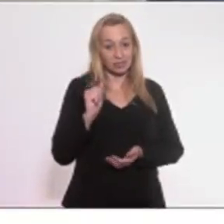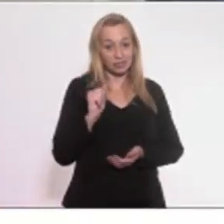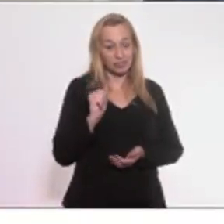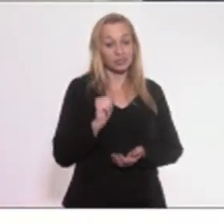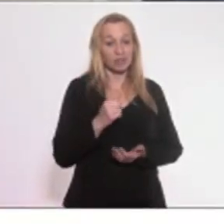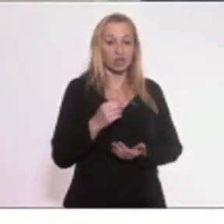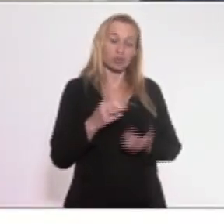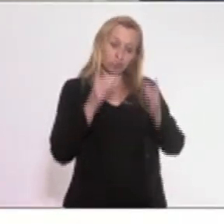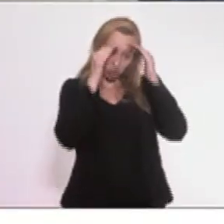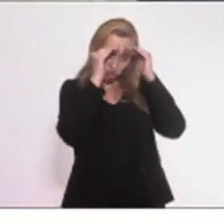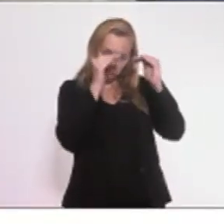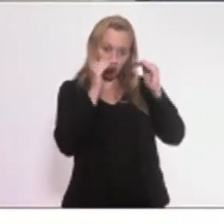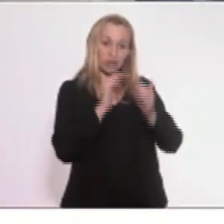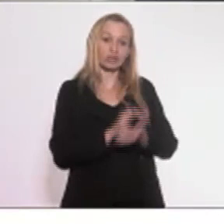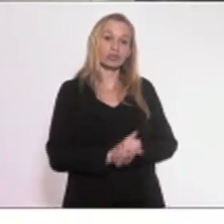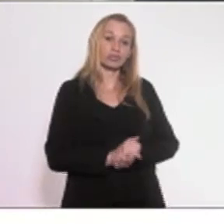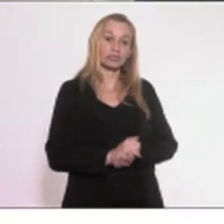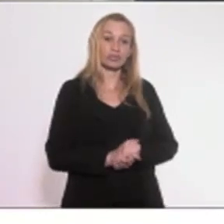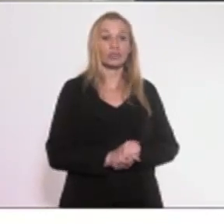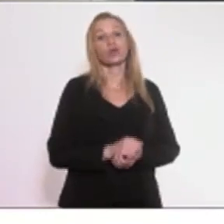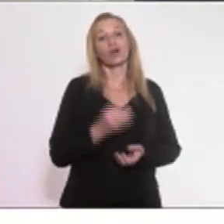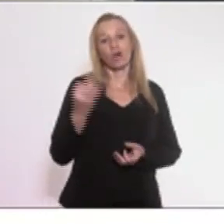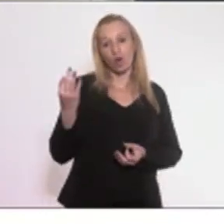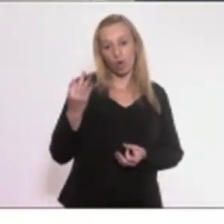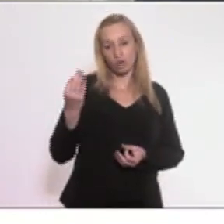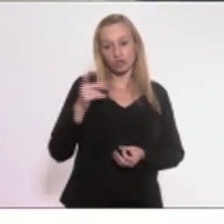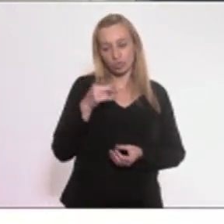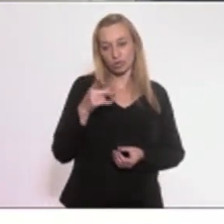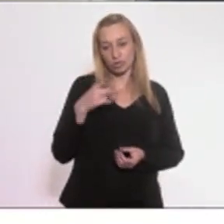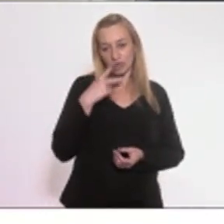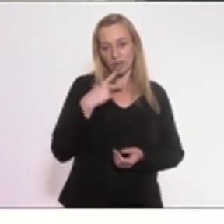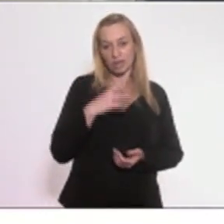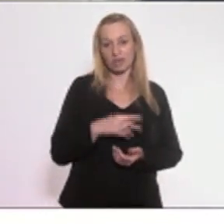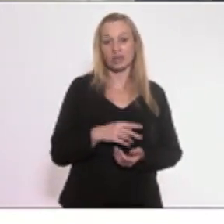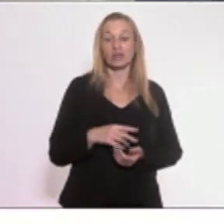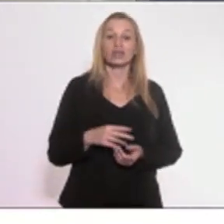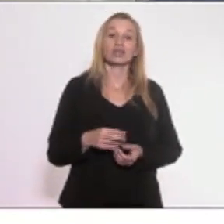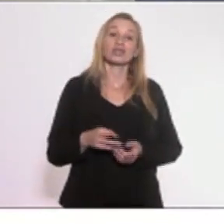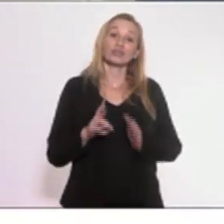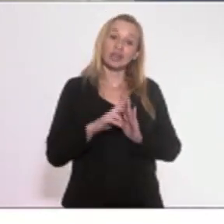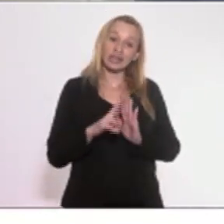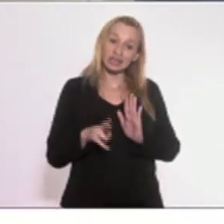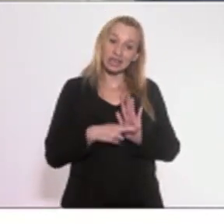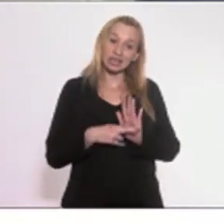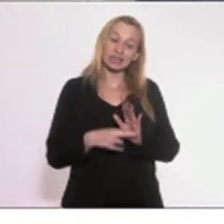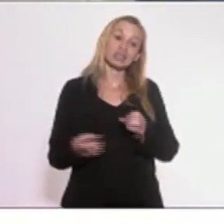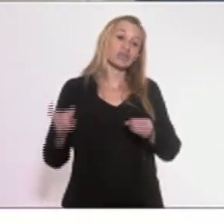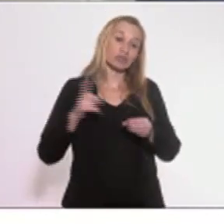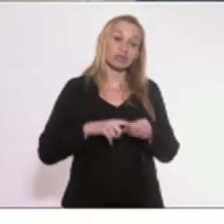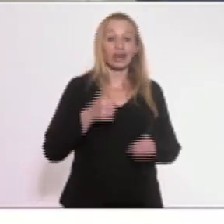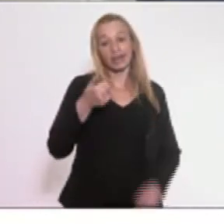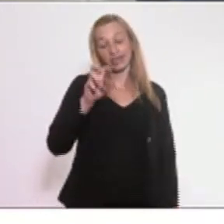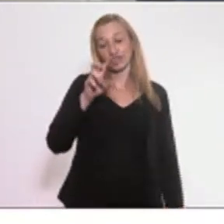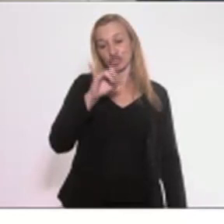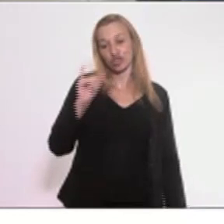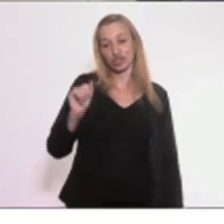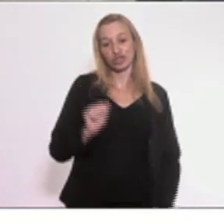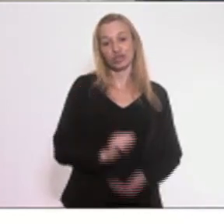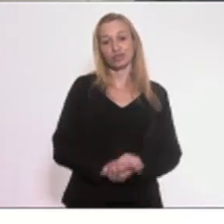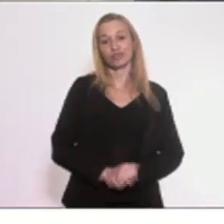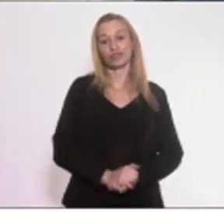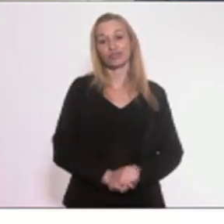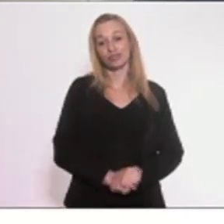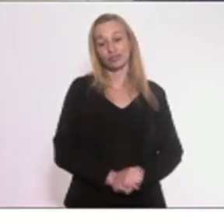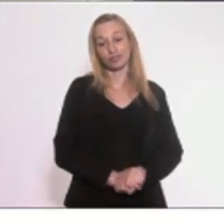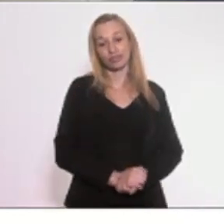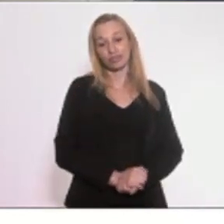com todo respeito, a ideia é ótima, é boa. Pelo regimento, tem que voltar 15 dias após. Então, 15 dias após, então.